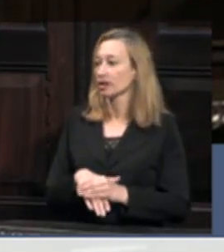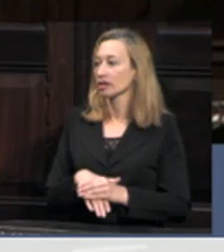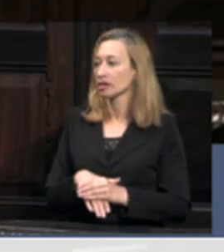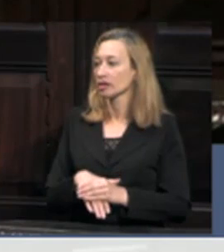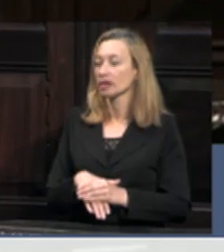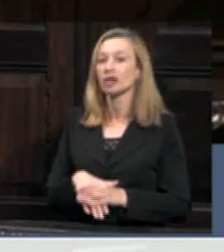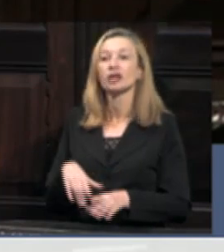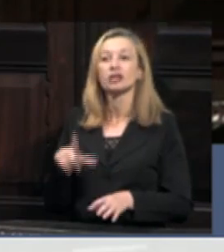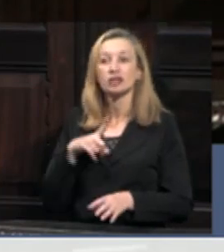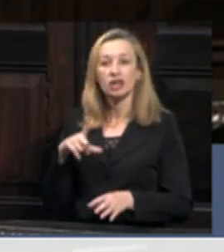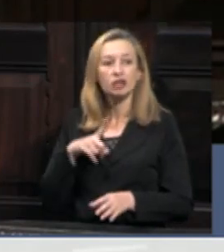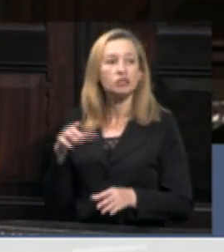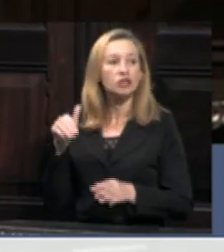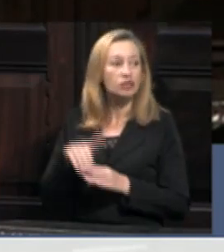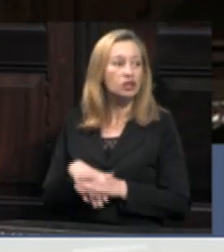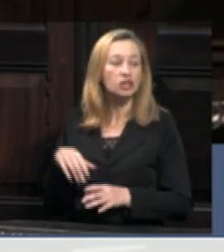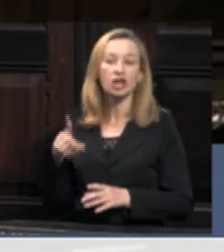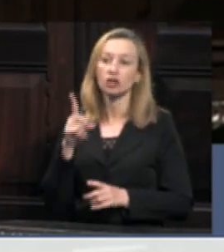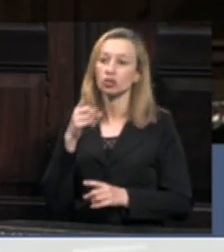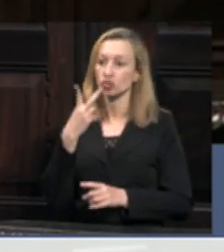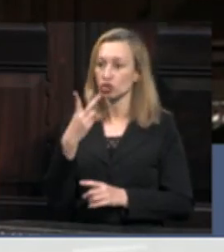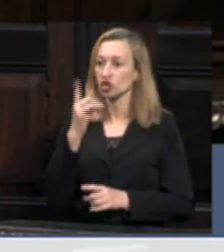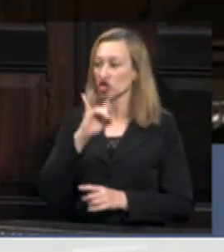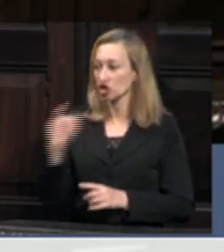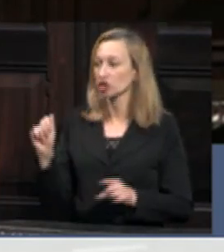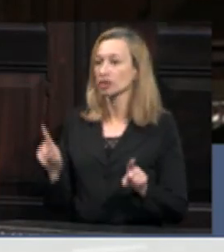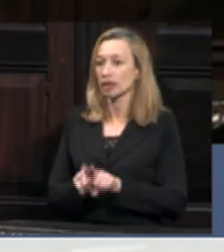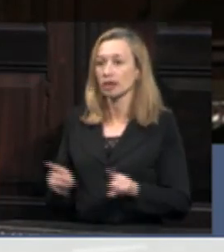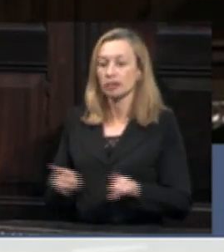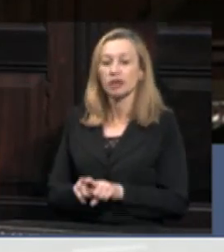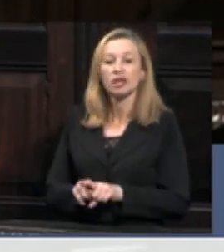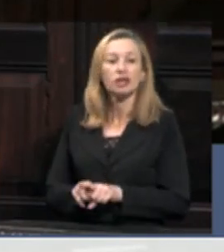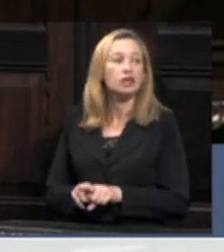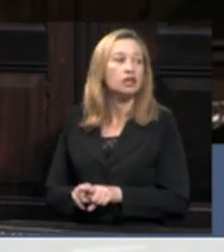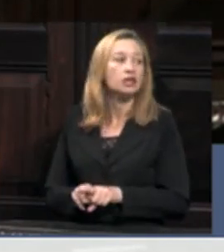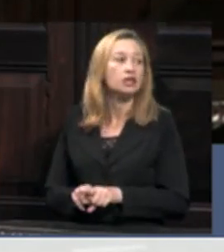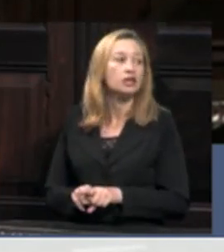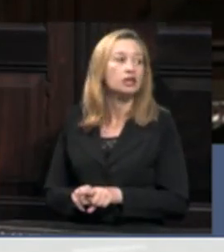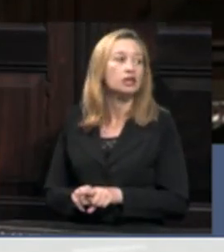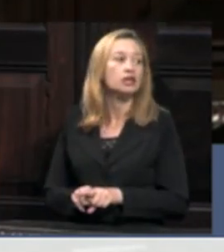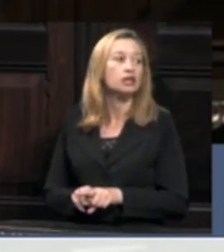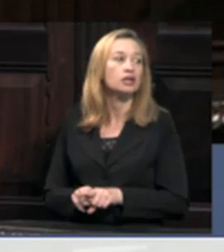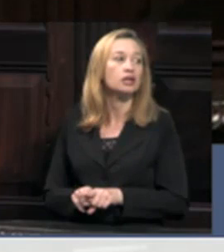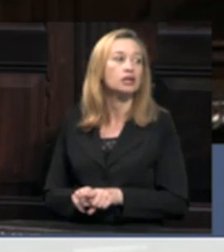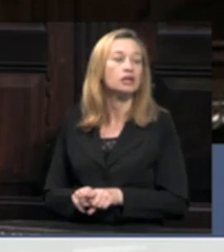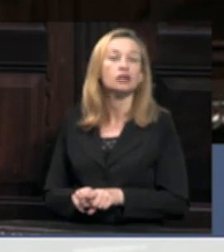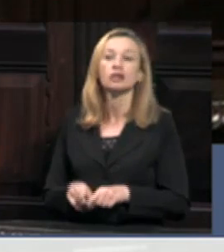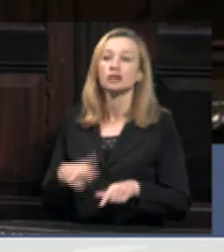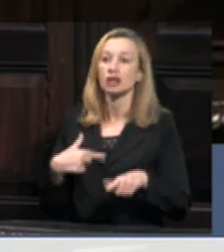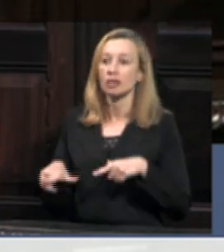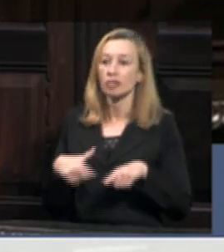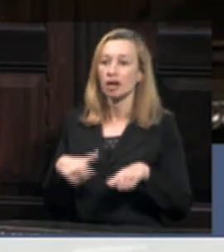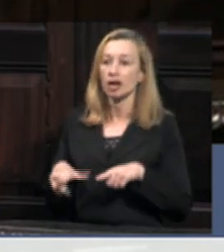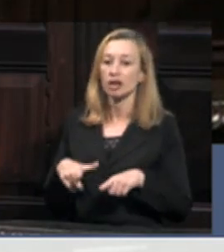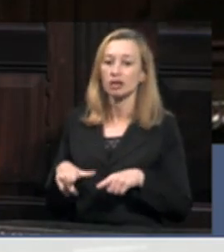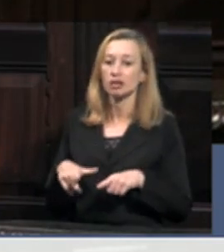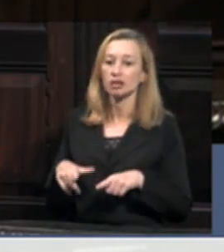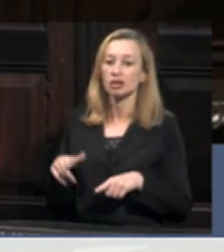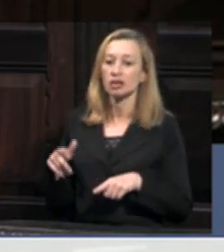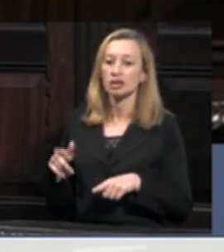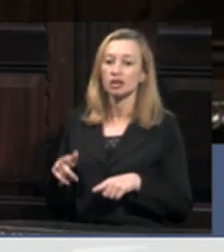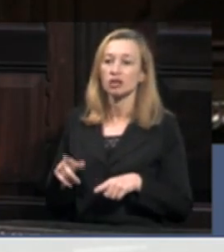que votar nesses 2 dias também a fusão das agências reguladoras, com